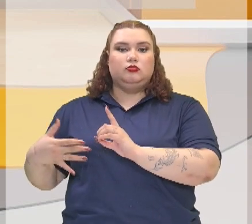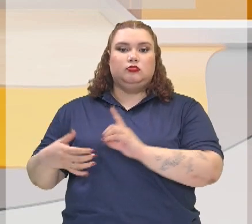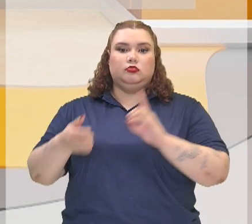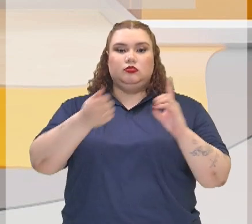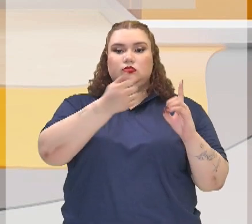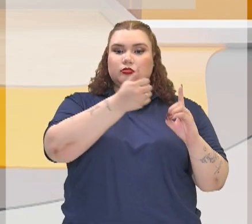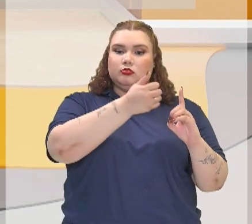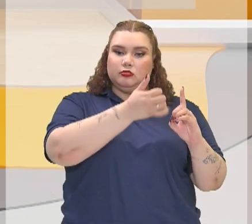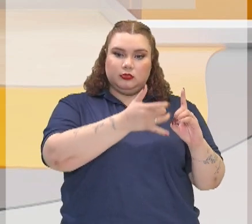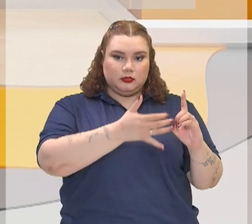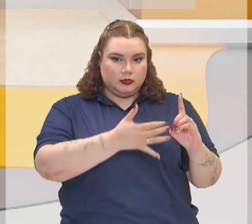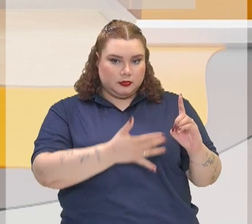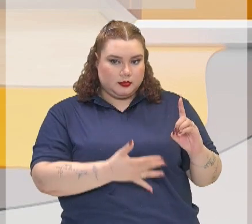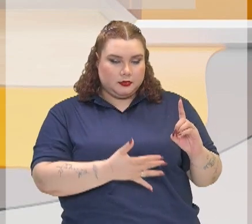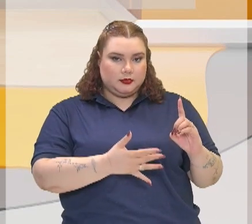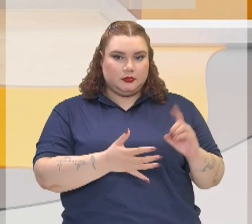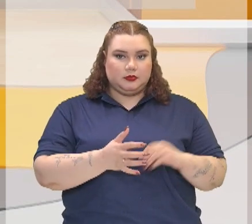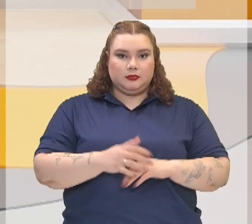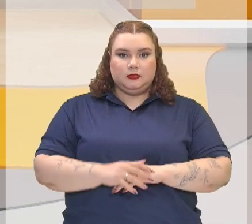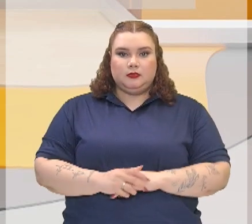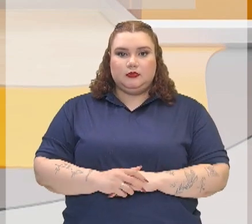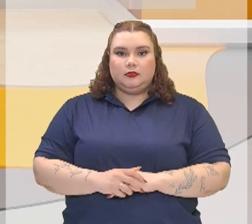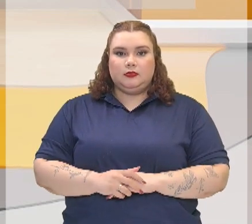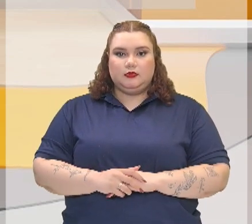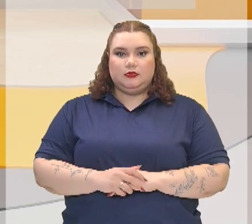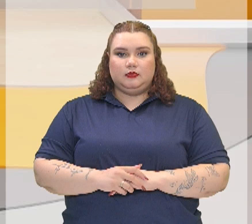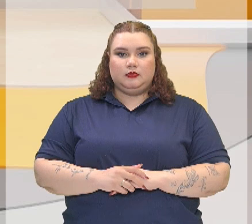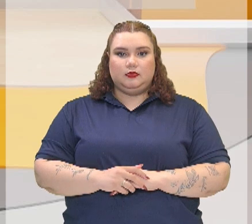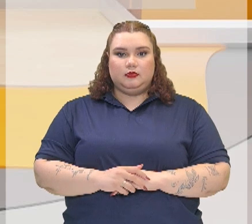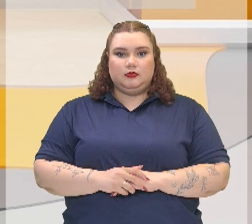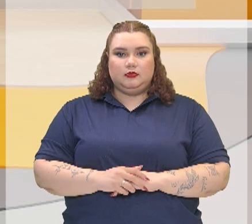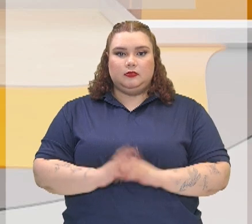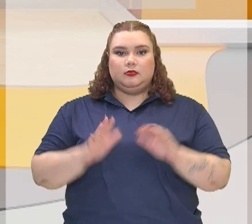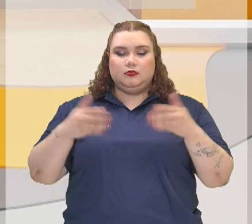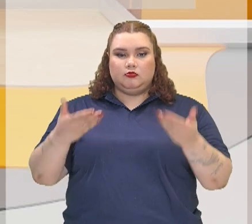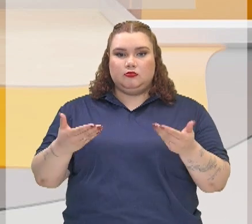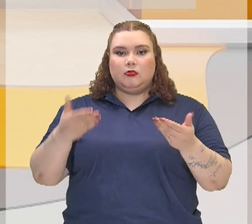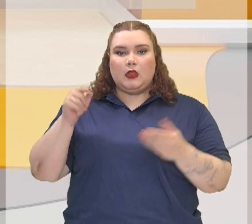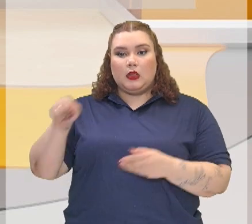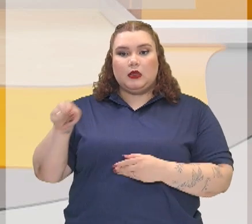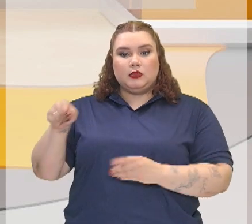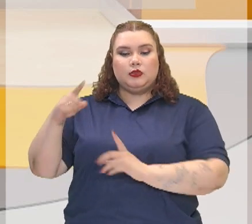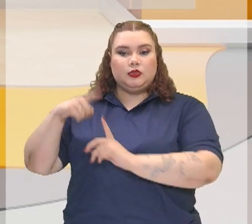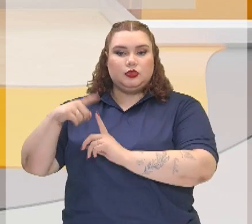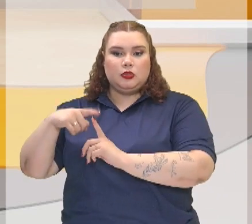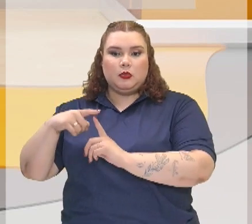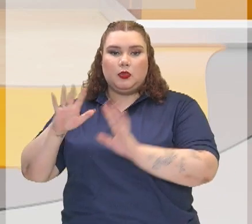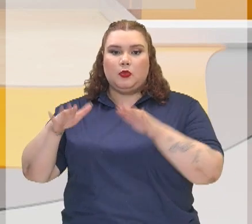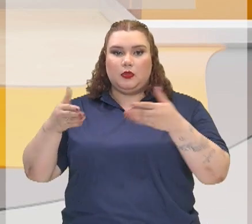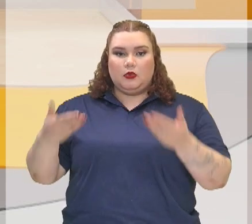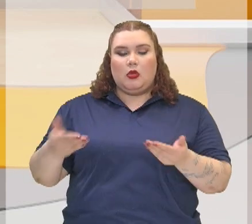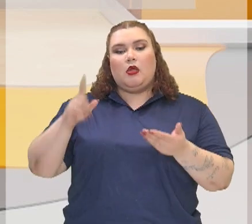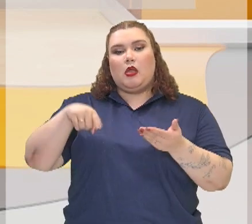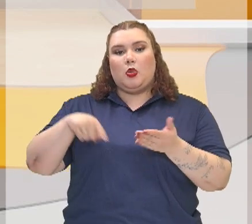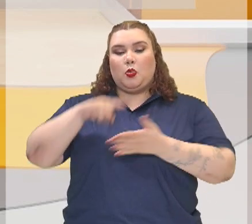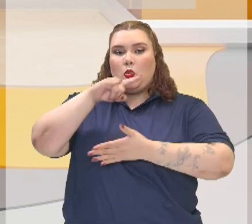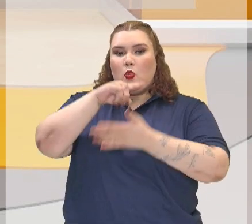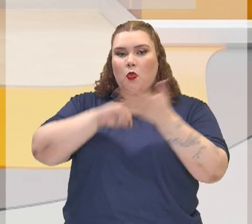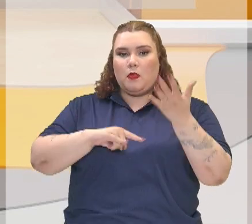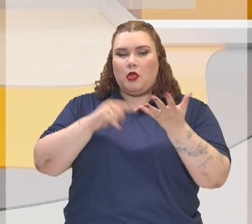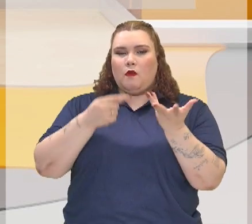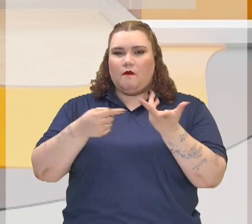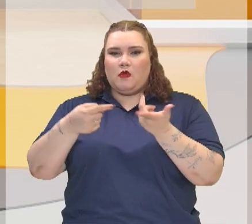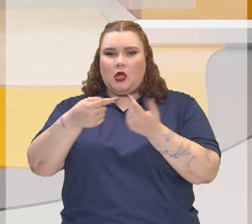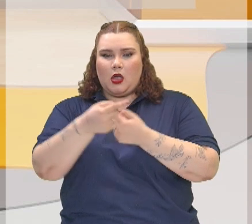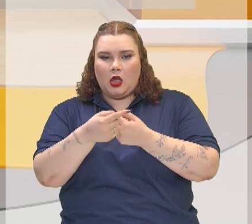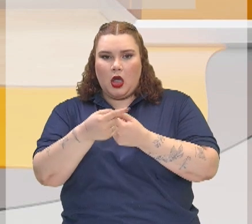fontes materiais e fontes imateriais. Vamos às fontes materiais? São os documentos, de fato, os